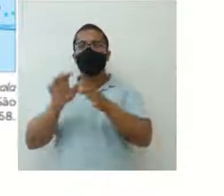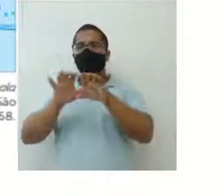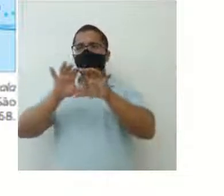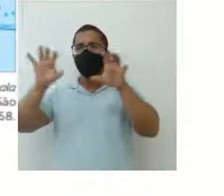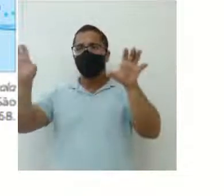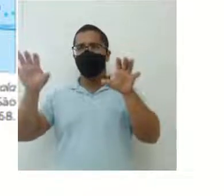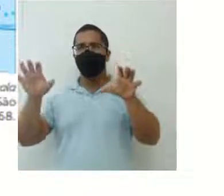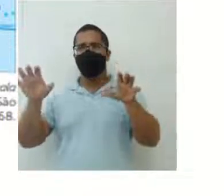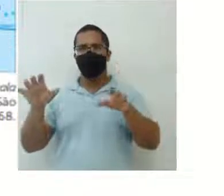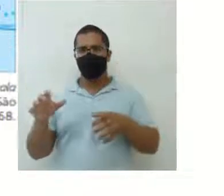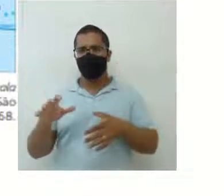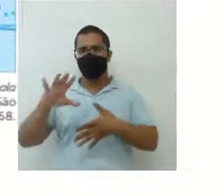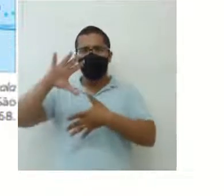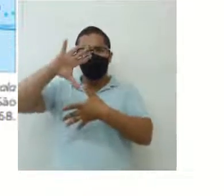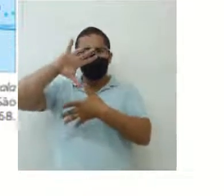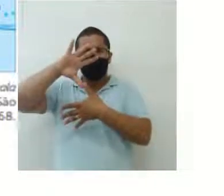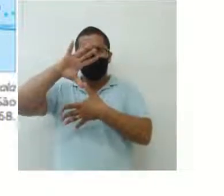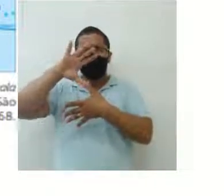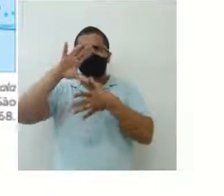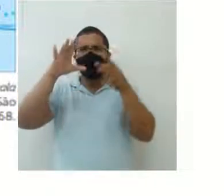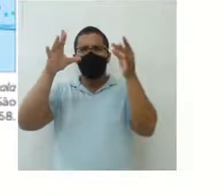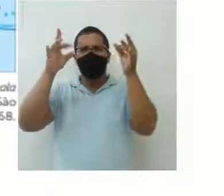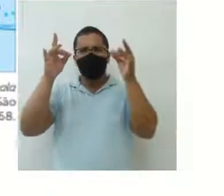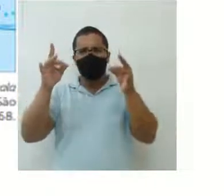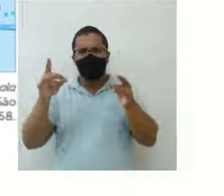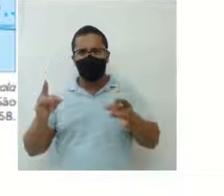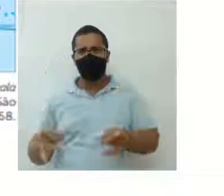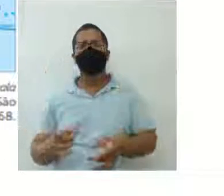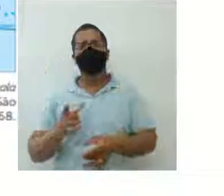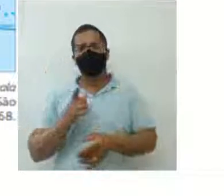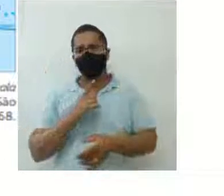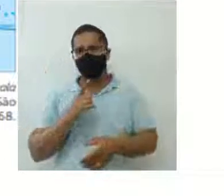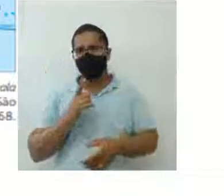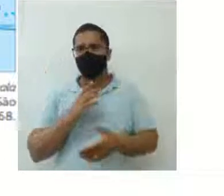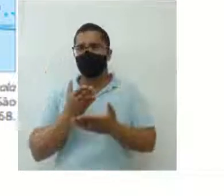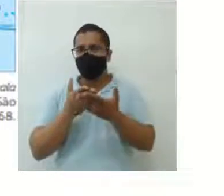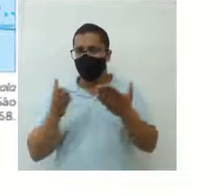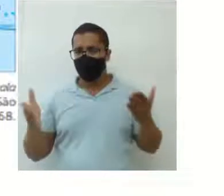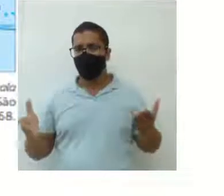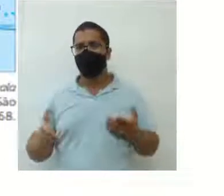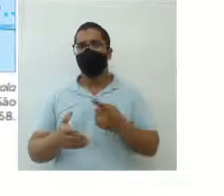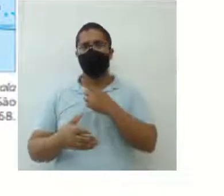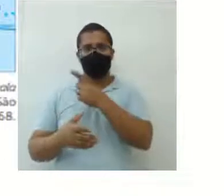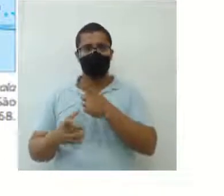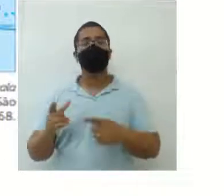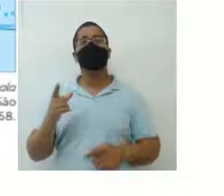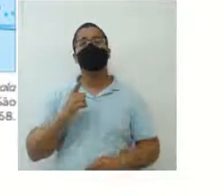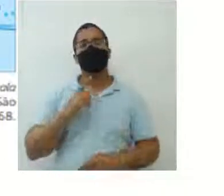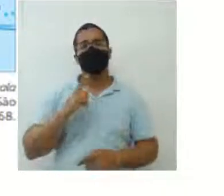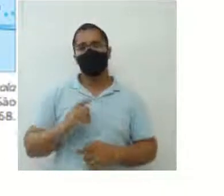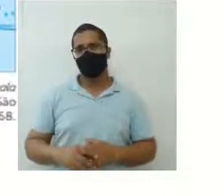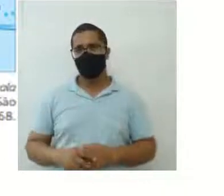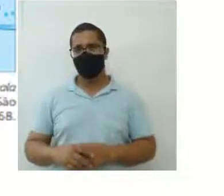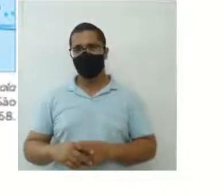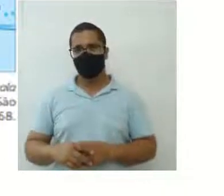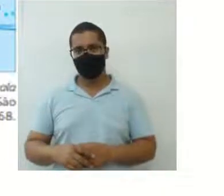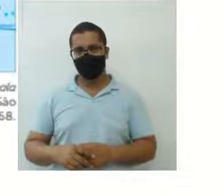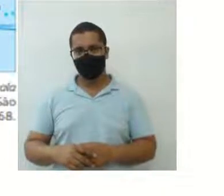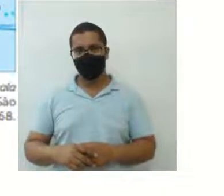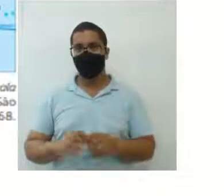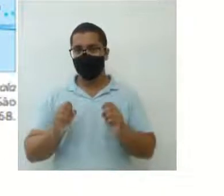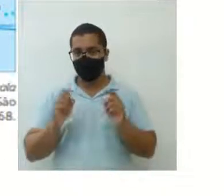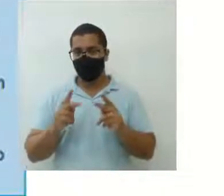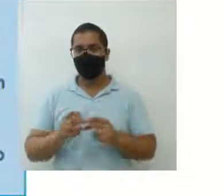mapinha bem detalhado para vocês, o domínio estrangeiro da África, né? Bem detalhado aí